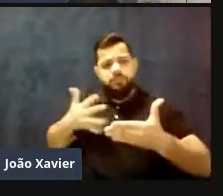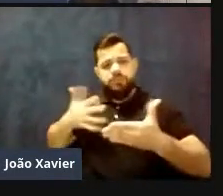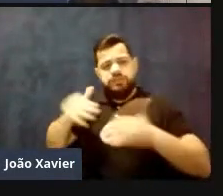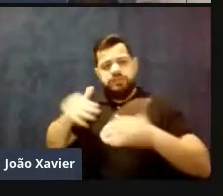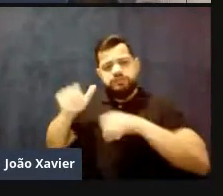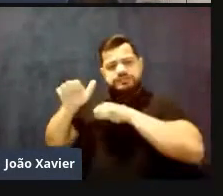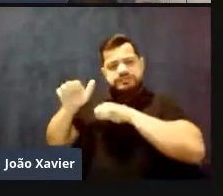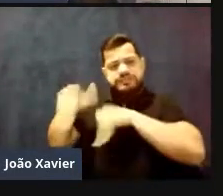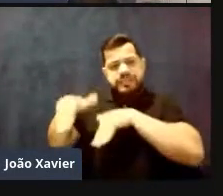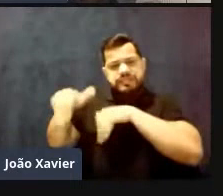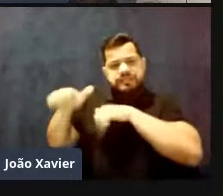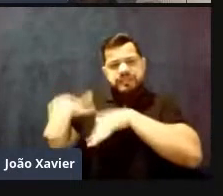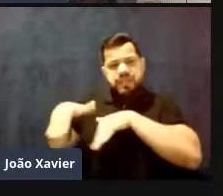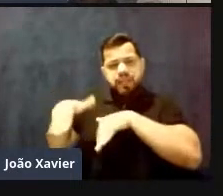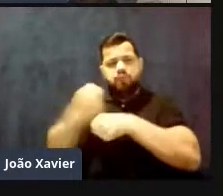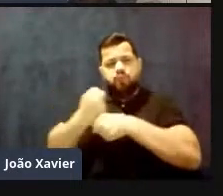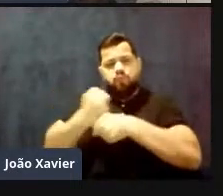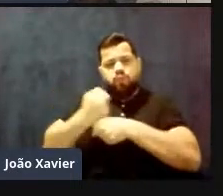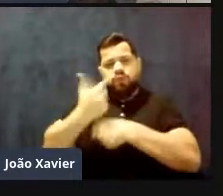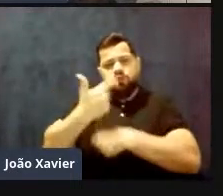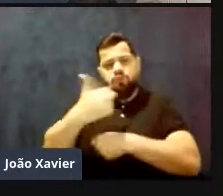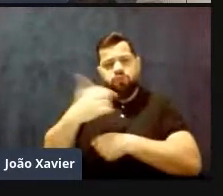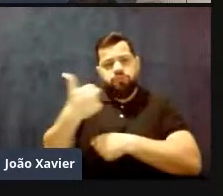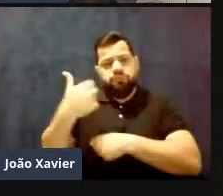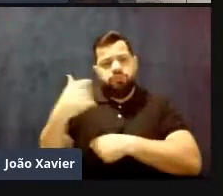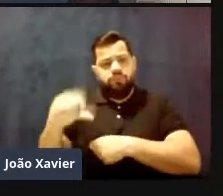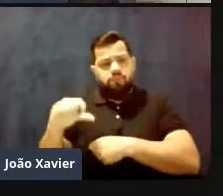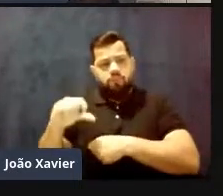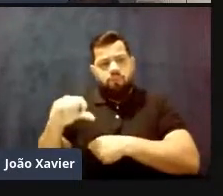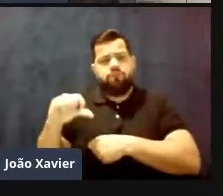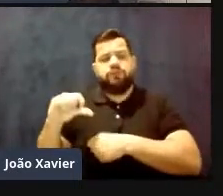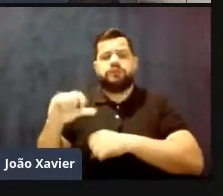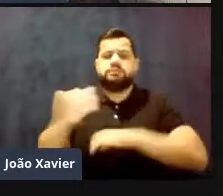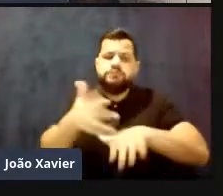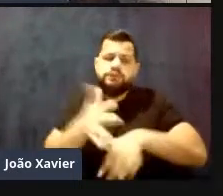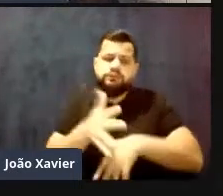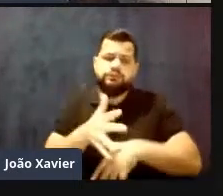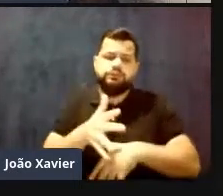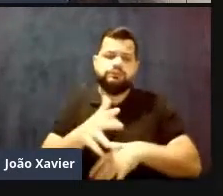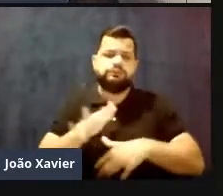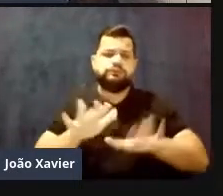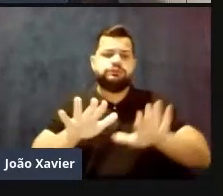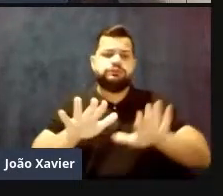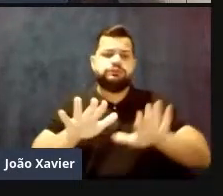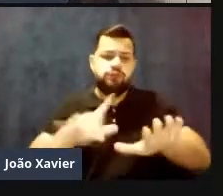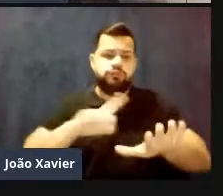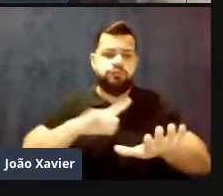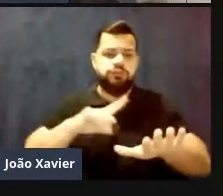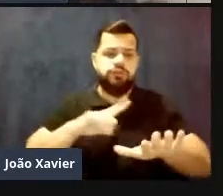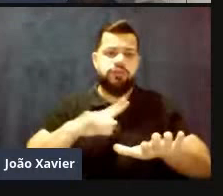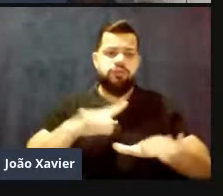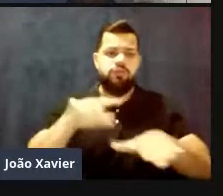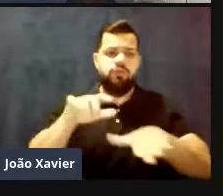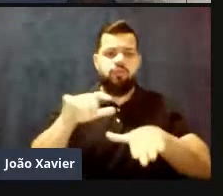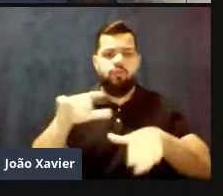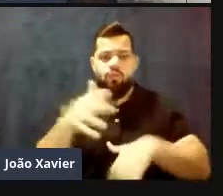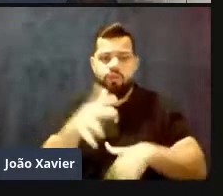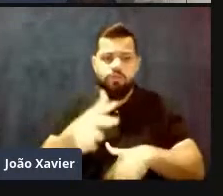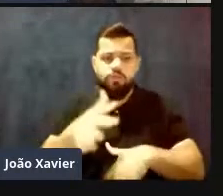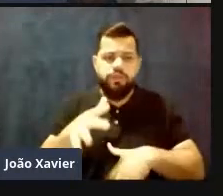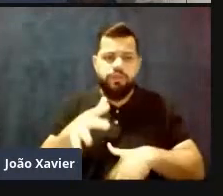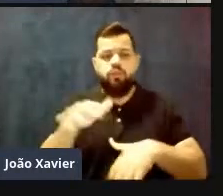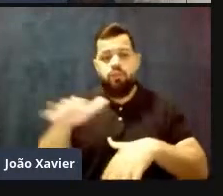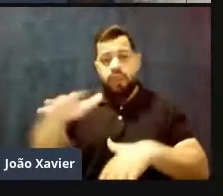de opressão ou subnotificação o governo não estaria divulgando, né? Então a gente tinha numa cidade chinesa com aproximadamente 11 milhões de habitantes